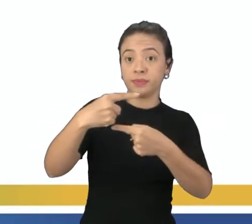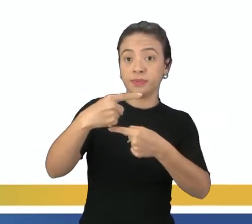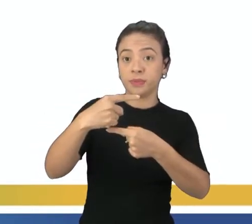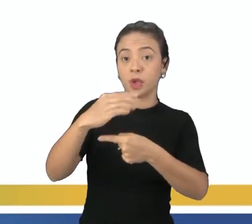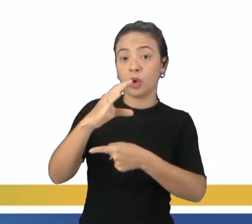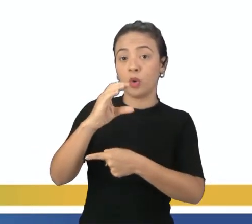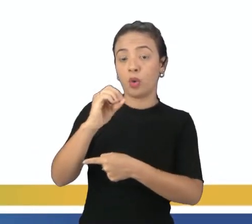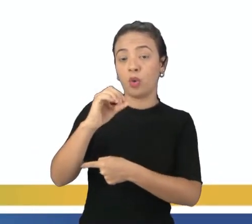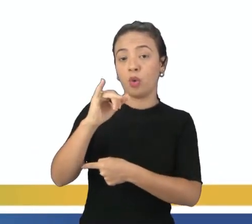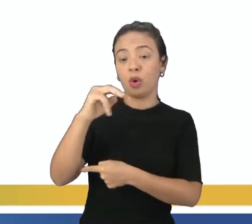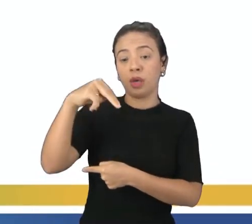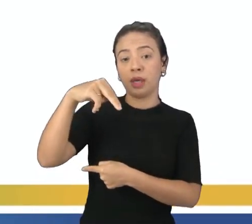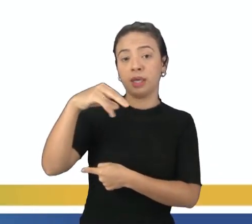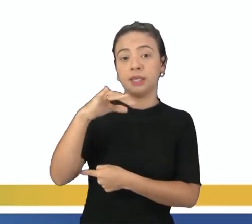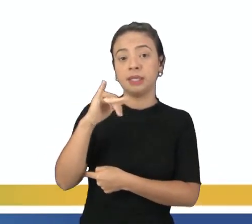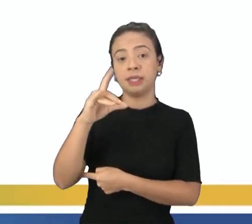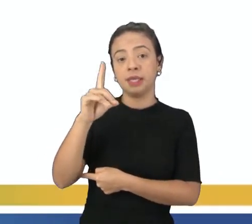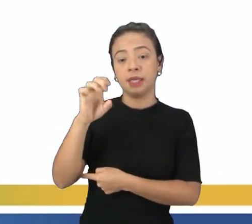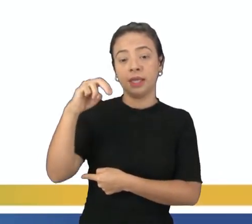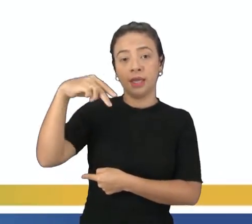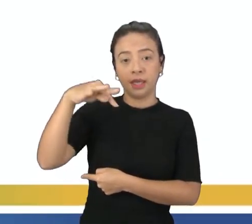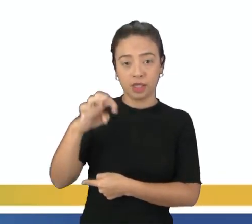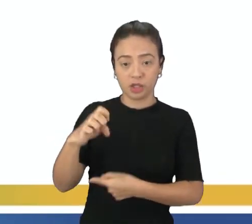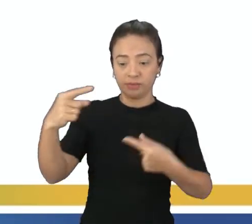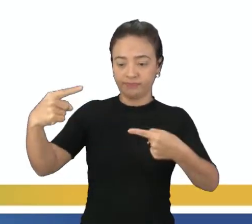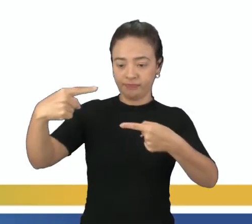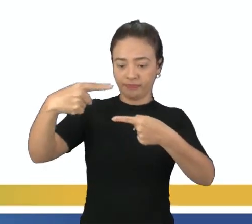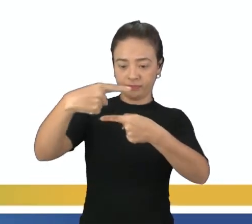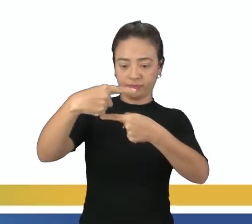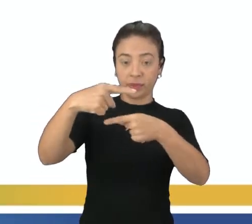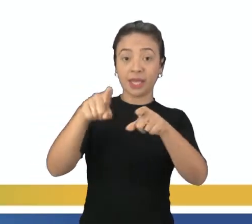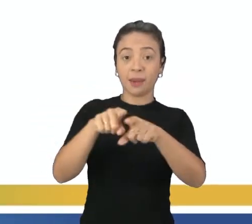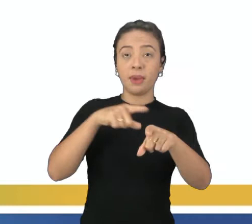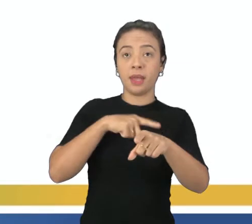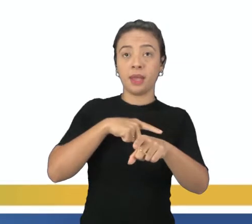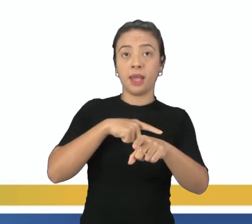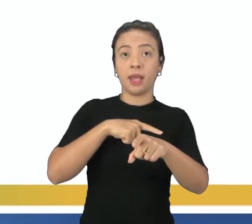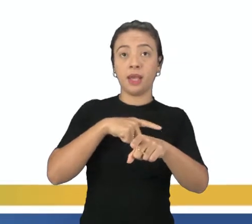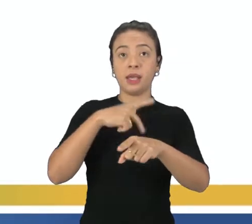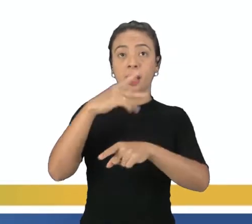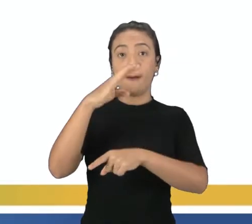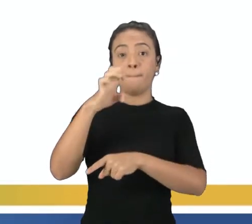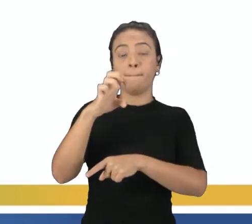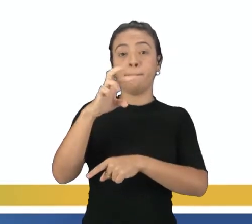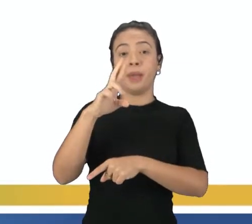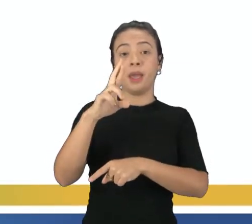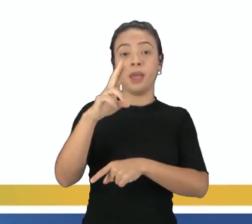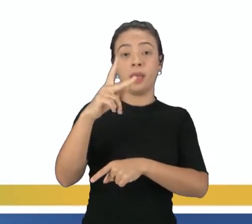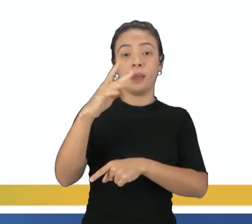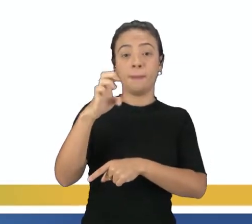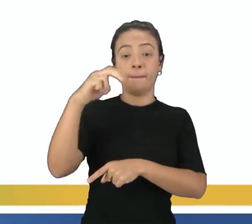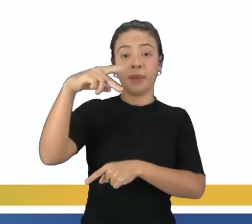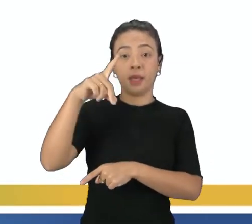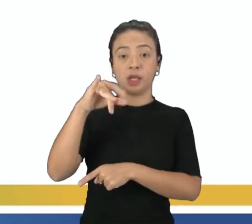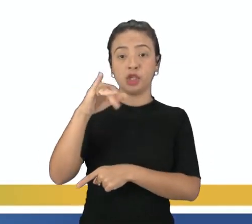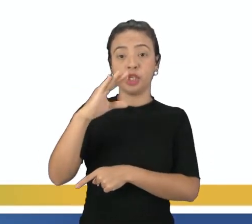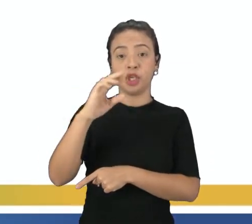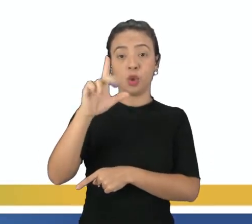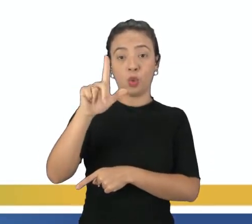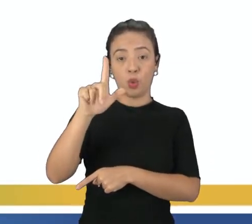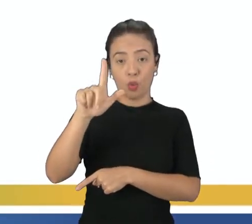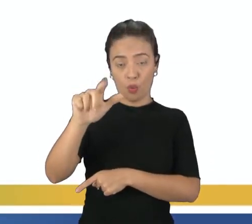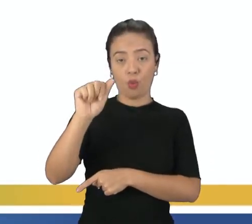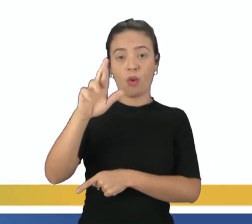que, na verdade, é a mesma reta, tá? Uma em cima da outra. E as retas perpendiculares são retas que se cruzam em um